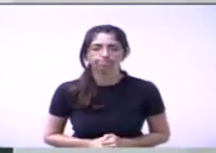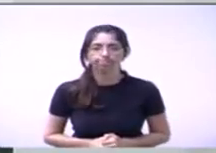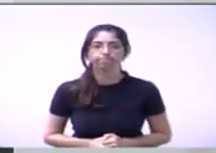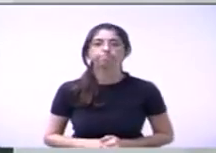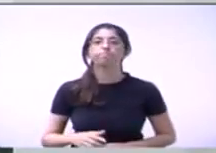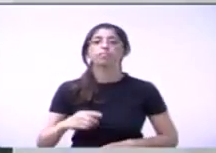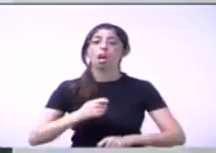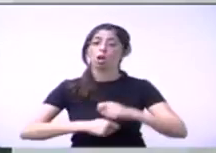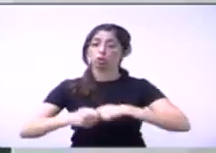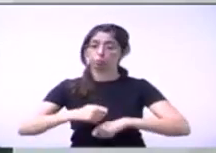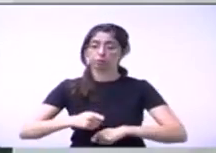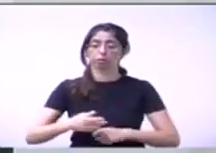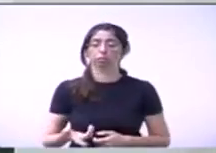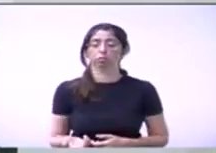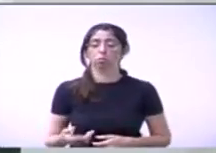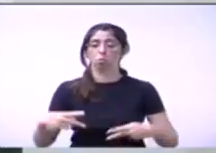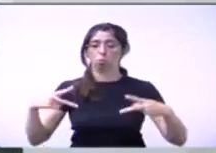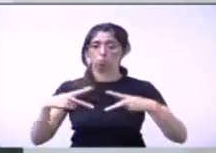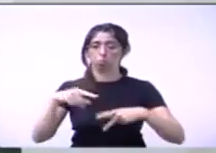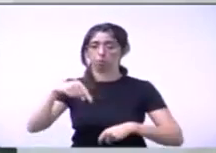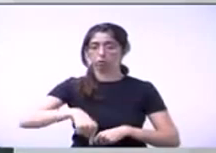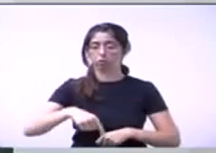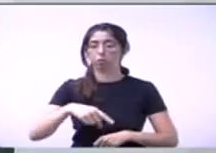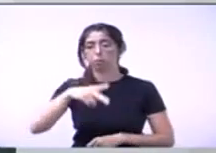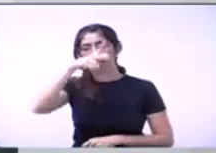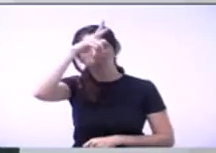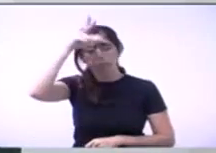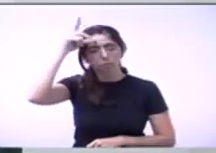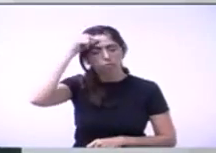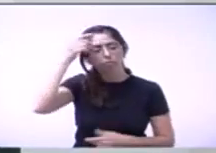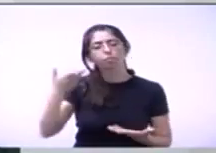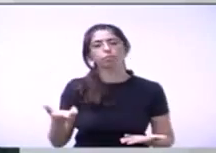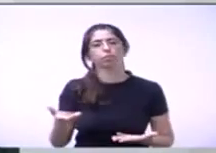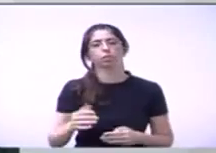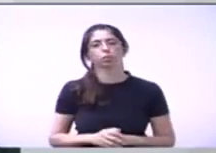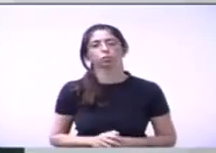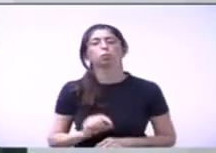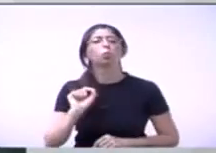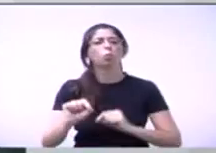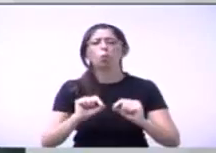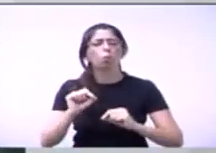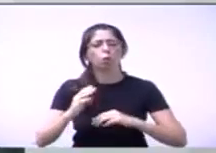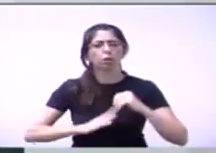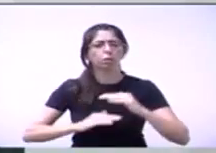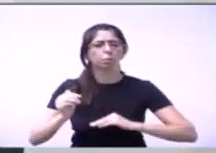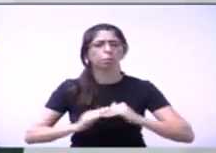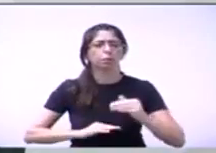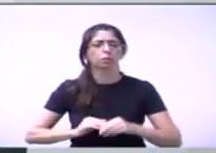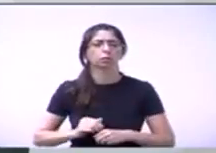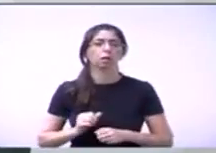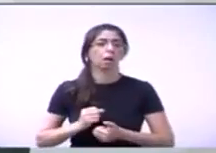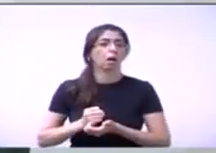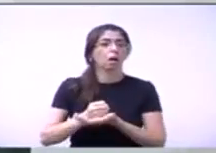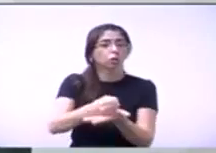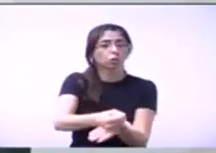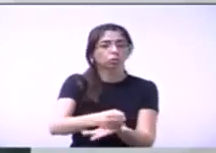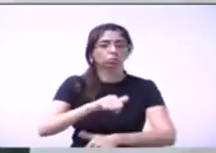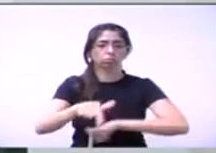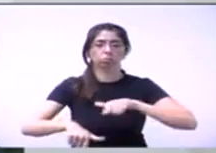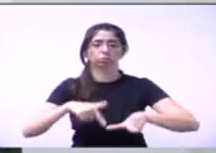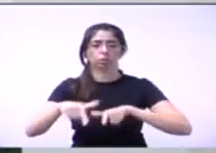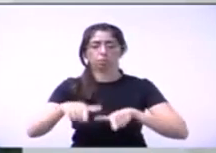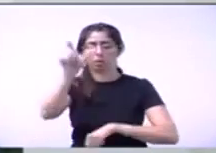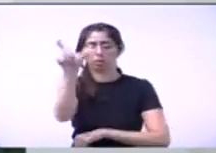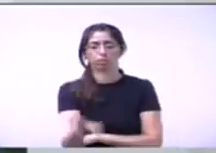governos, principalmente municipais, de implantarem política de emprego protetiva aos seus trabalhadores. Evidentemente, a iniciativa privada